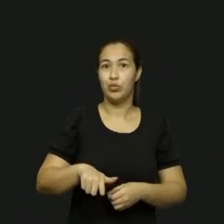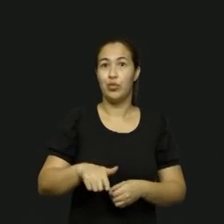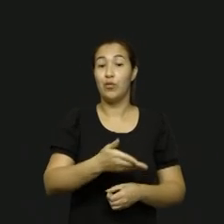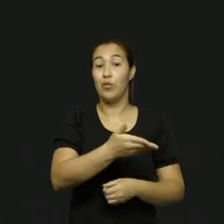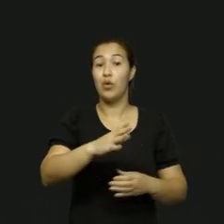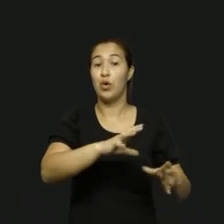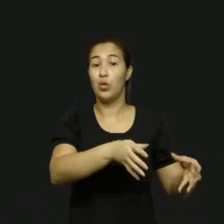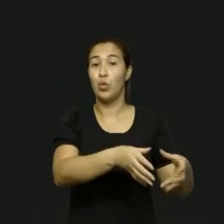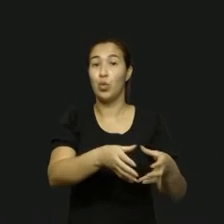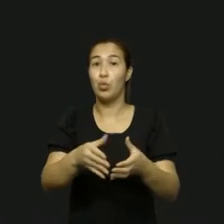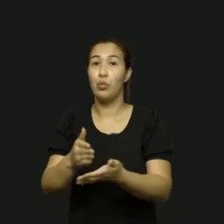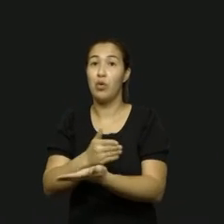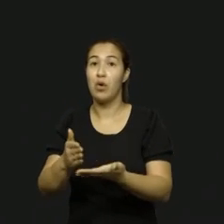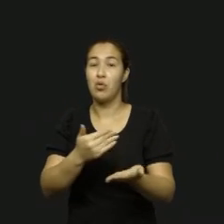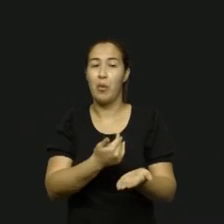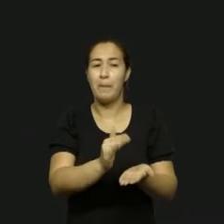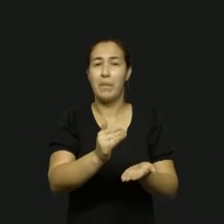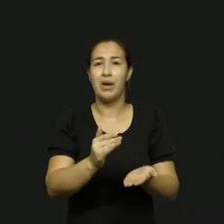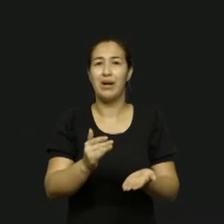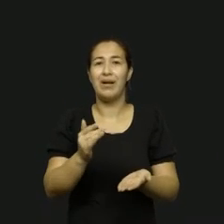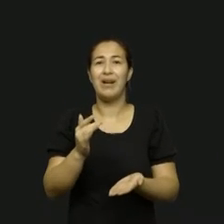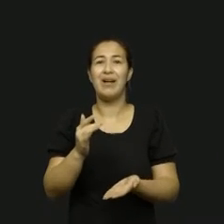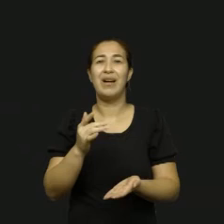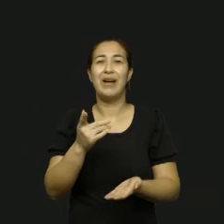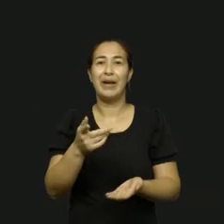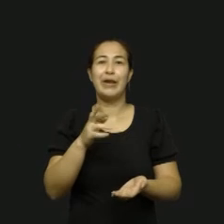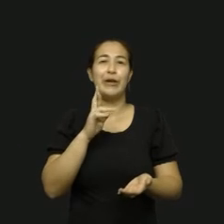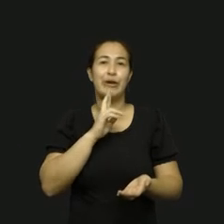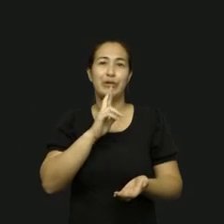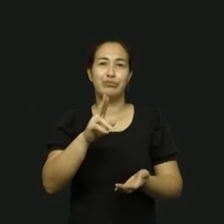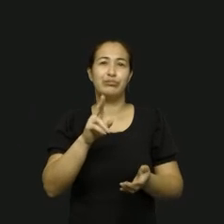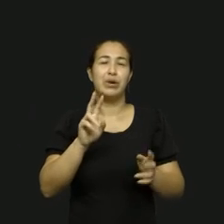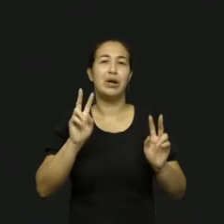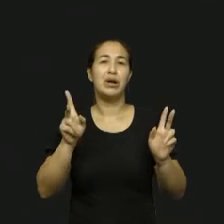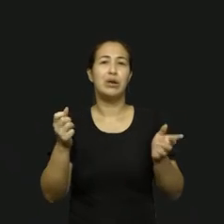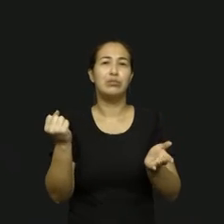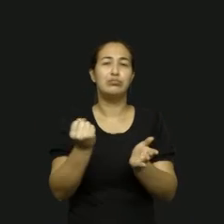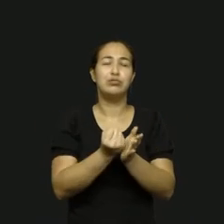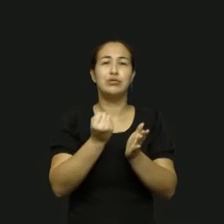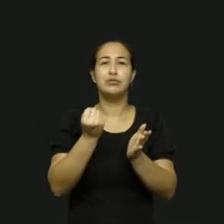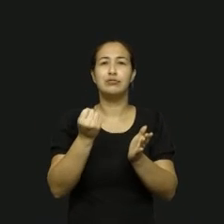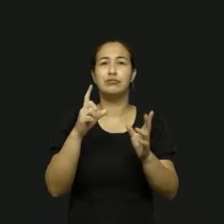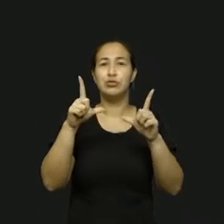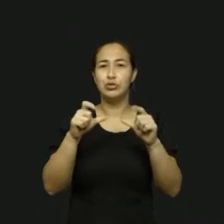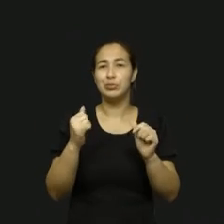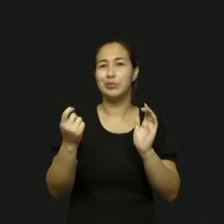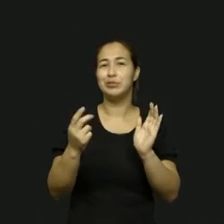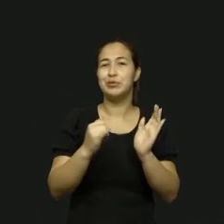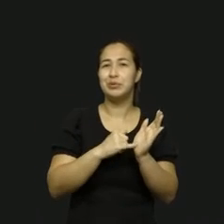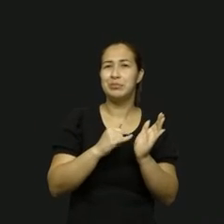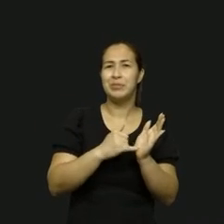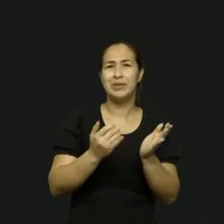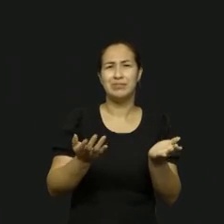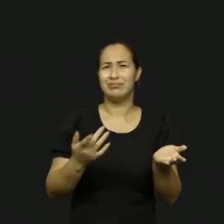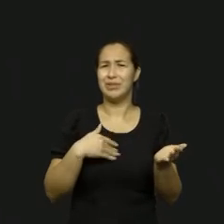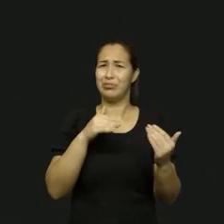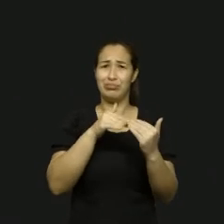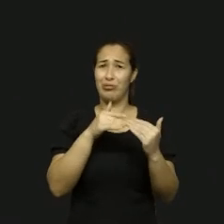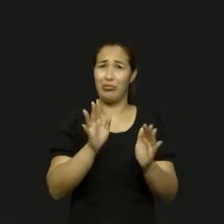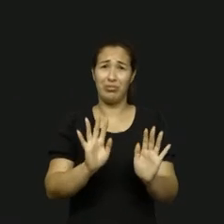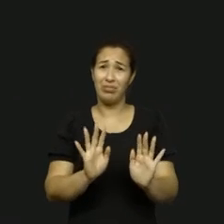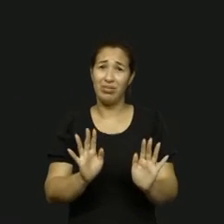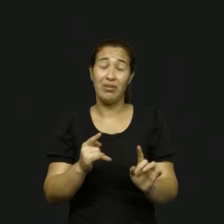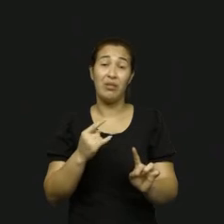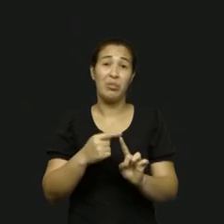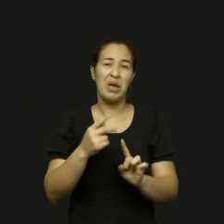fora, e chama isso de diminuir impostos. Eu não chamo isso de diminuir impostos. E eu também não concordo com essa filosofia que parece